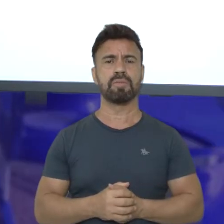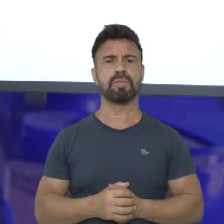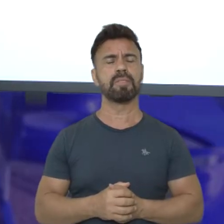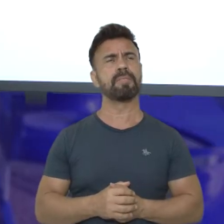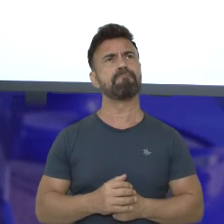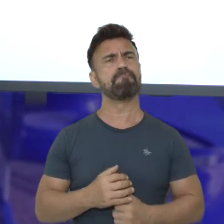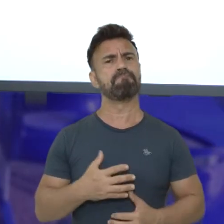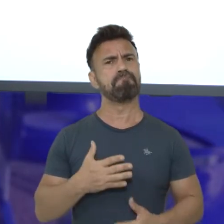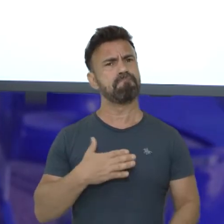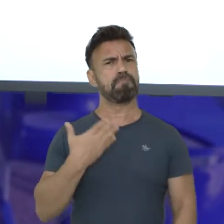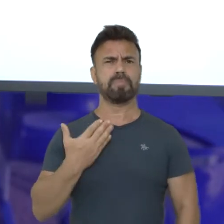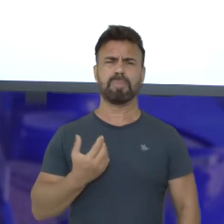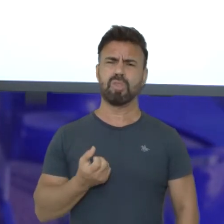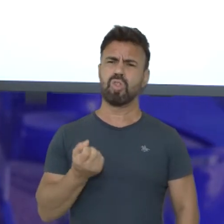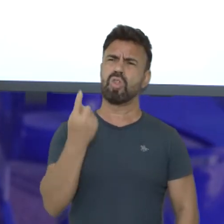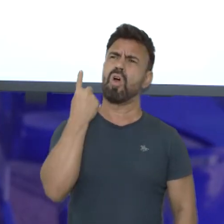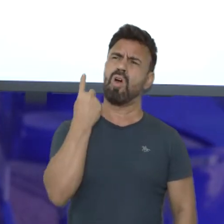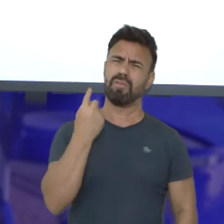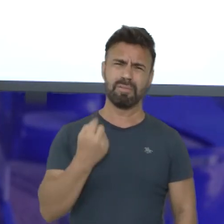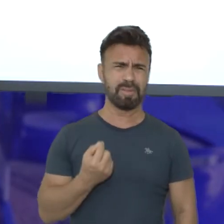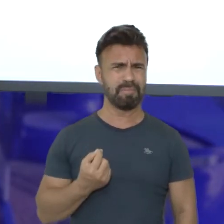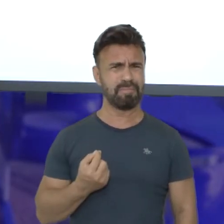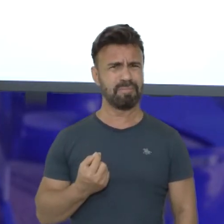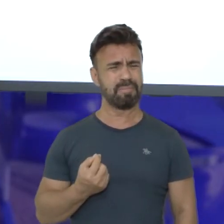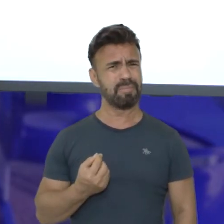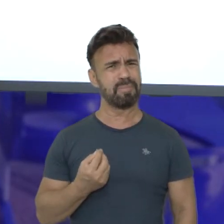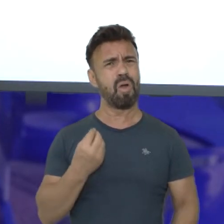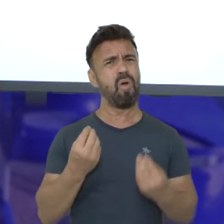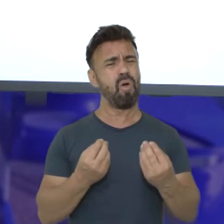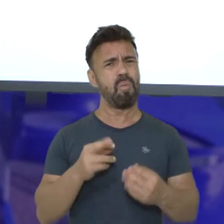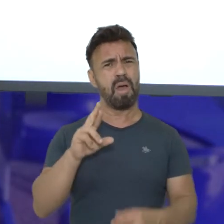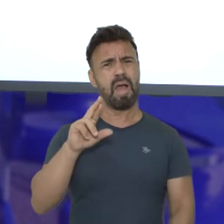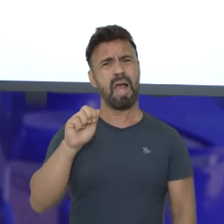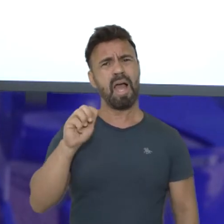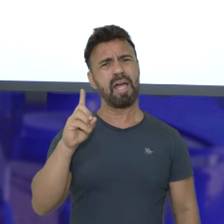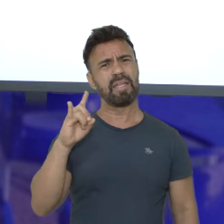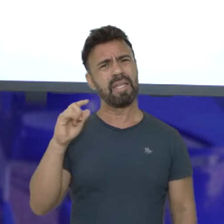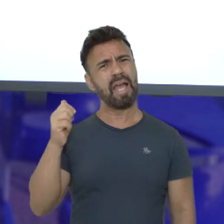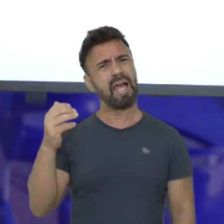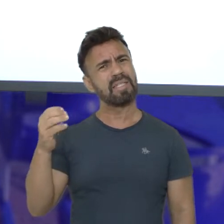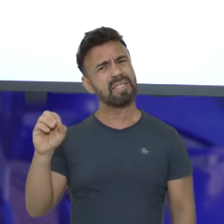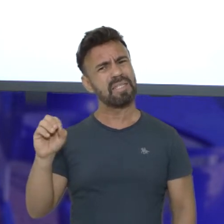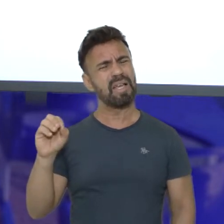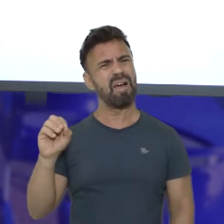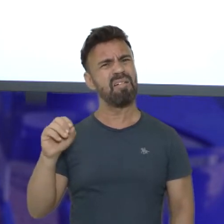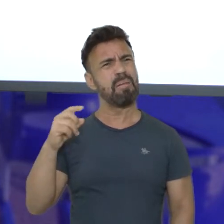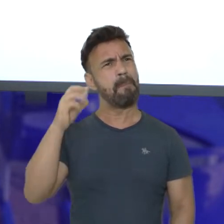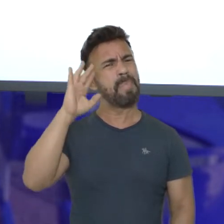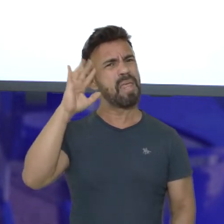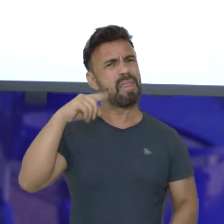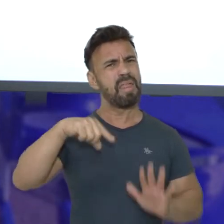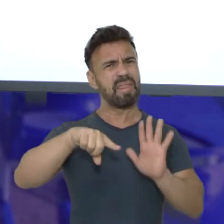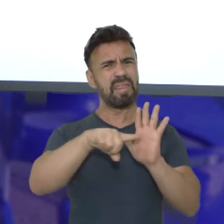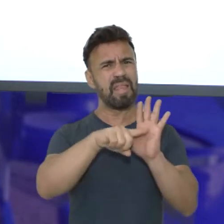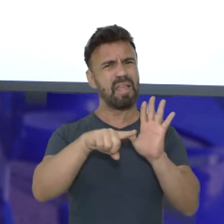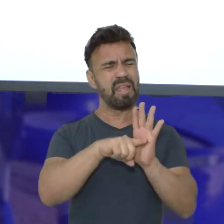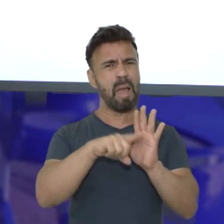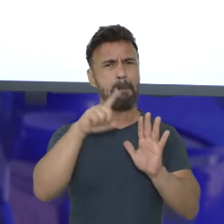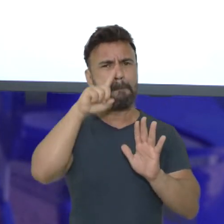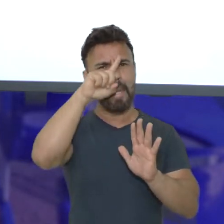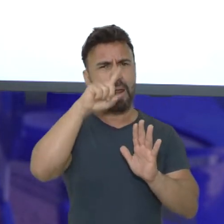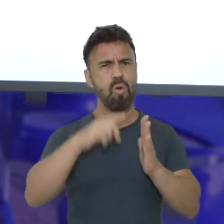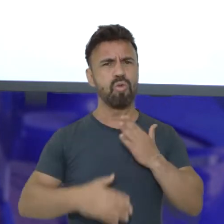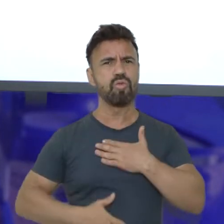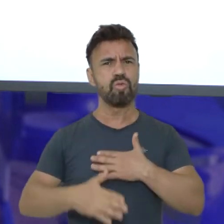um pouco assustado, né? Nossa, radiação, quando a gente fala em radiação, a gente já pensa em algo negativo, né? Já pensa em algo perigoso para o nosso